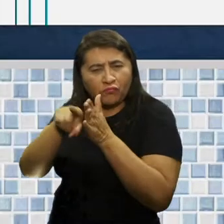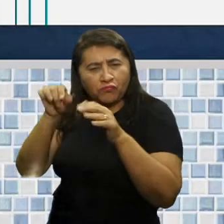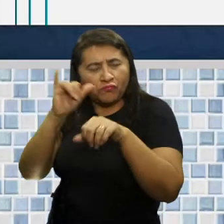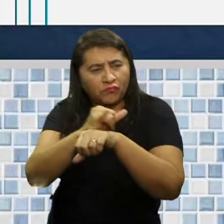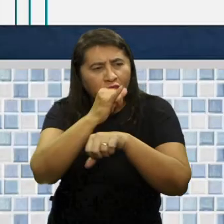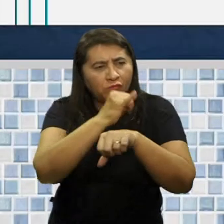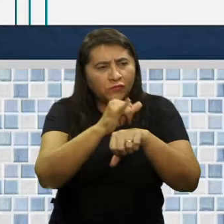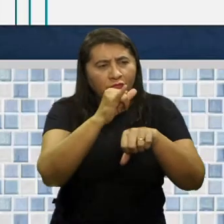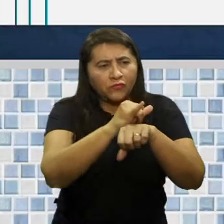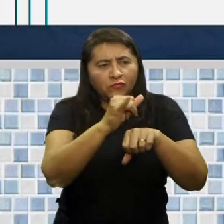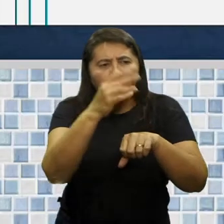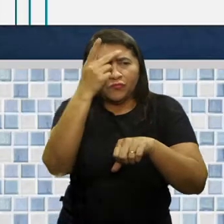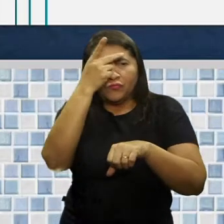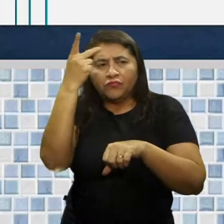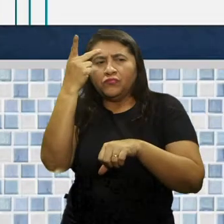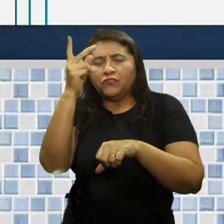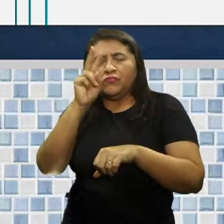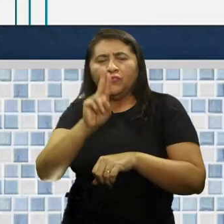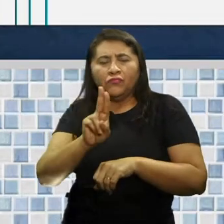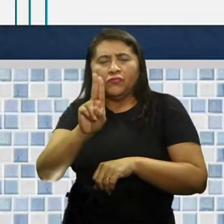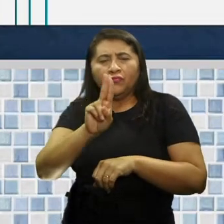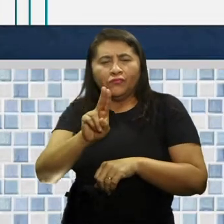instruir alguém, a gente usa